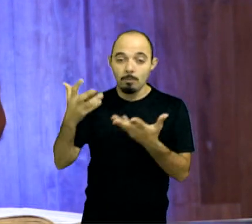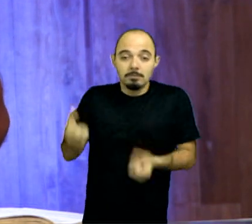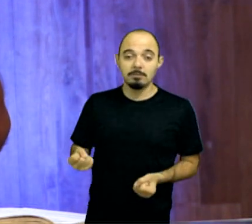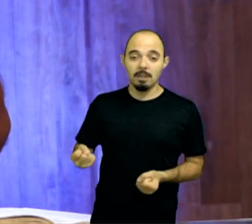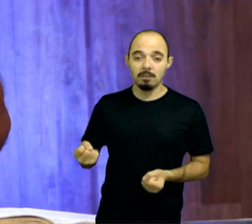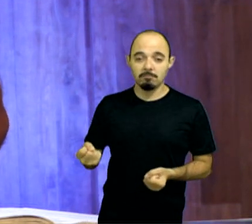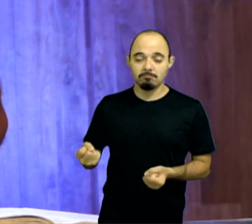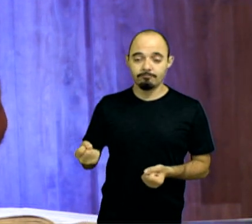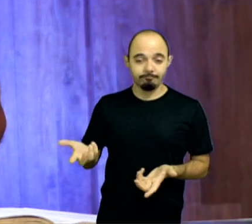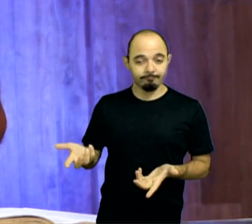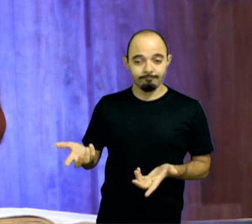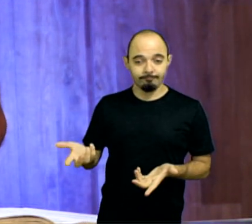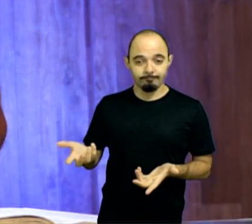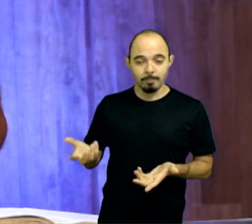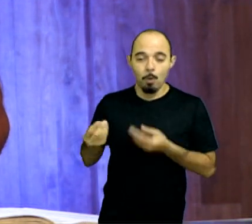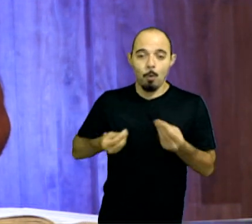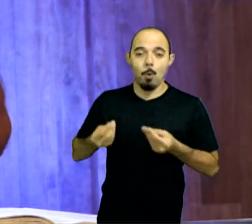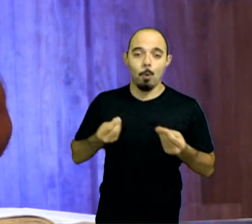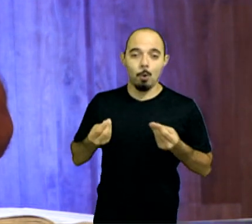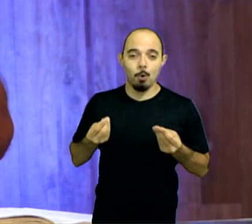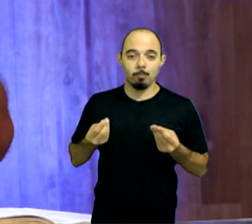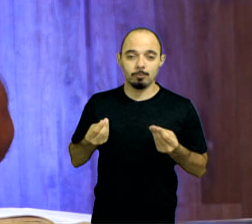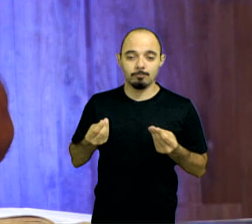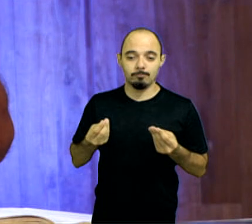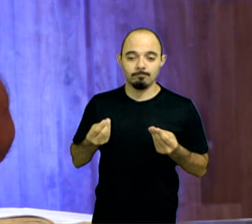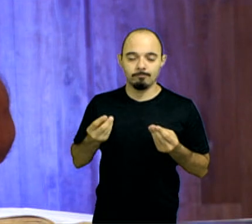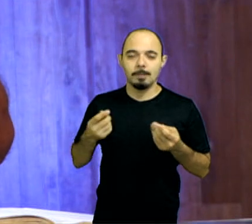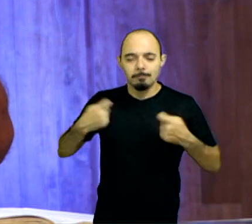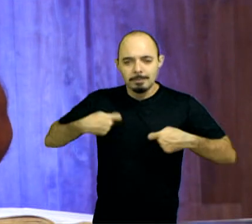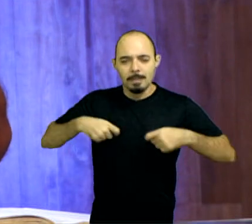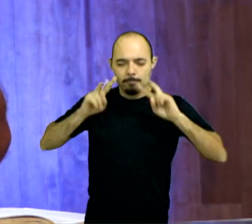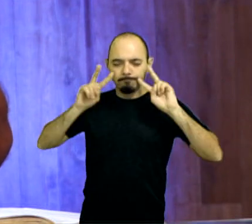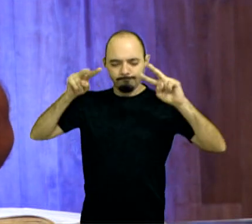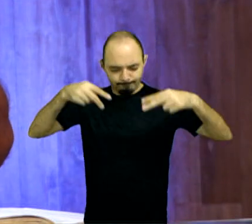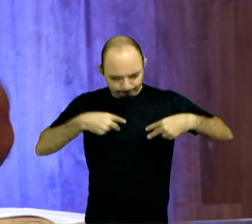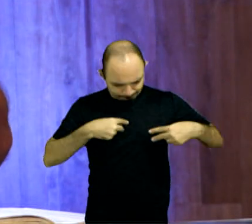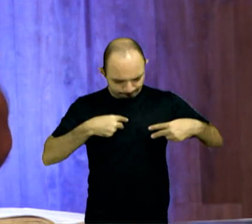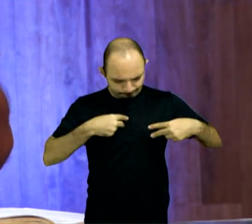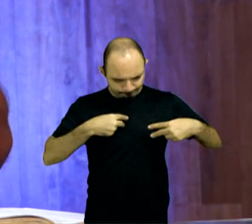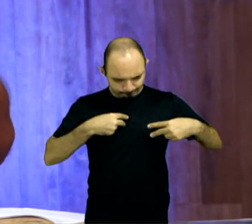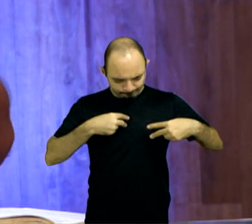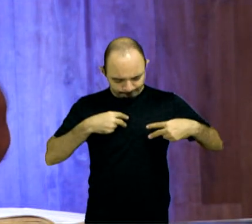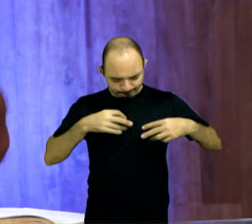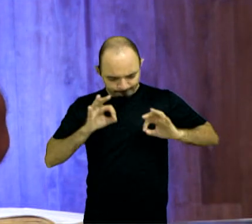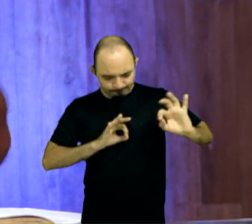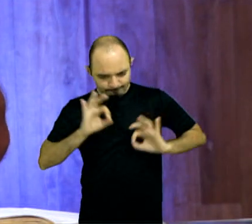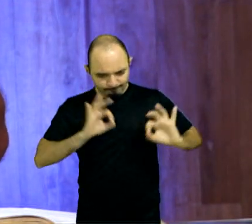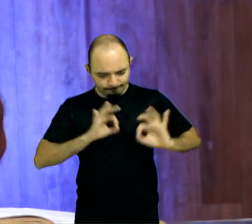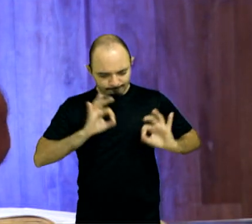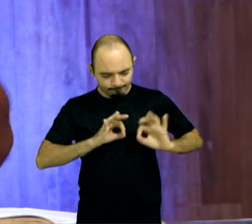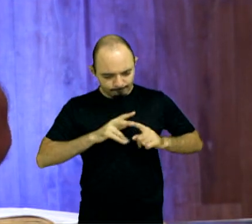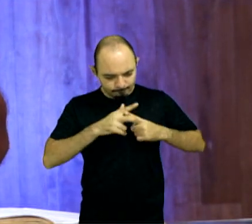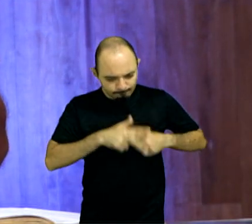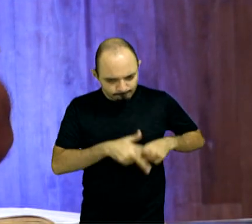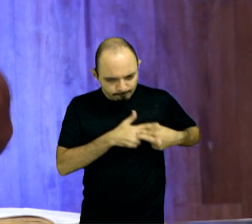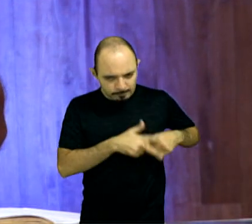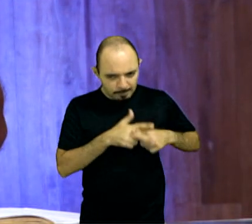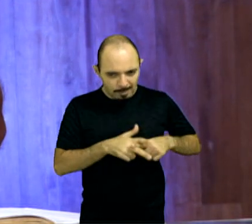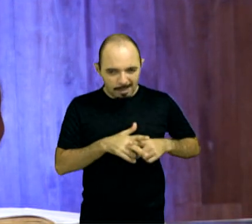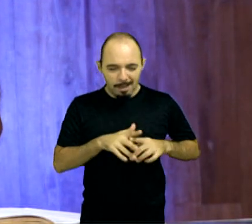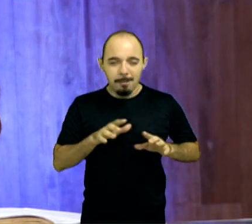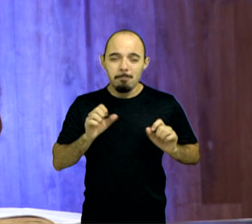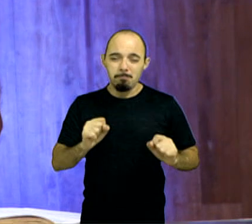Olha, meu irmão, para a tua vida e veja quantas coisas nós já perdemos por bobeira